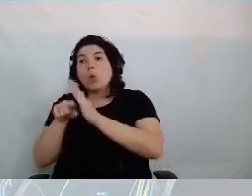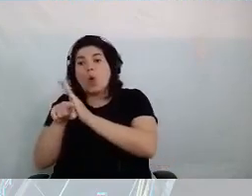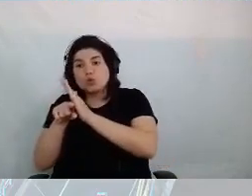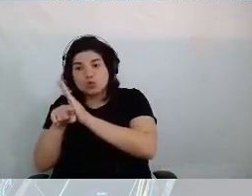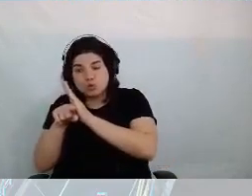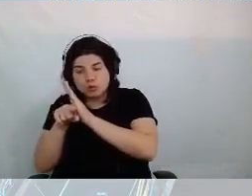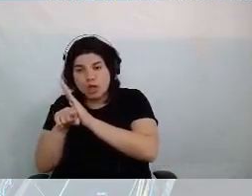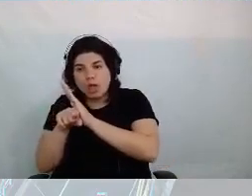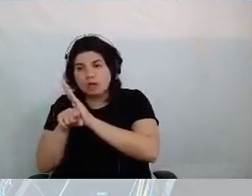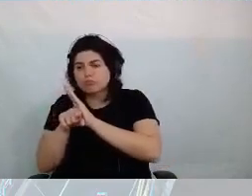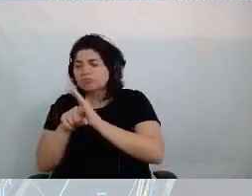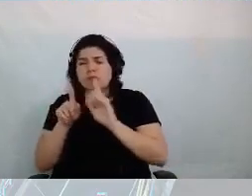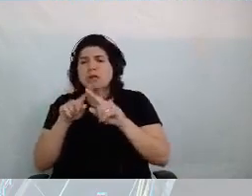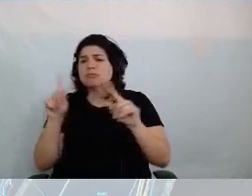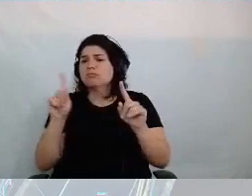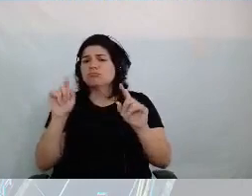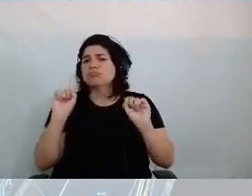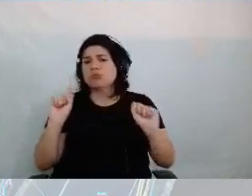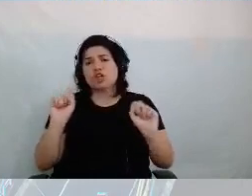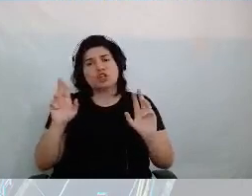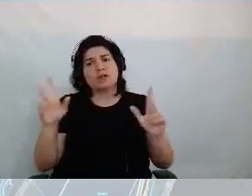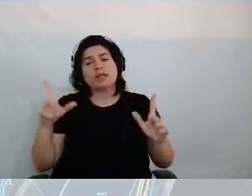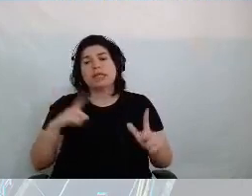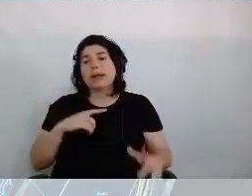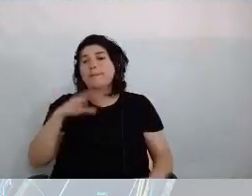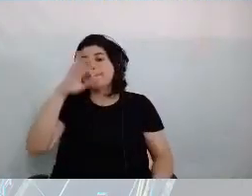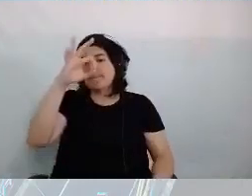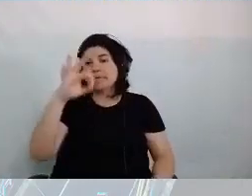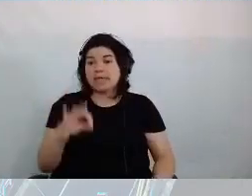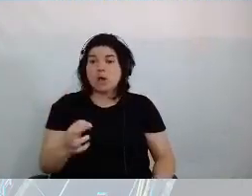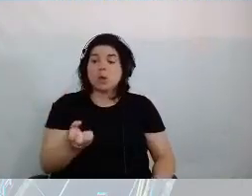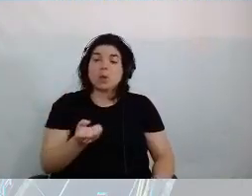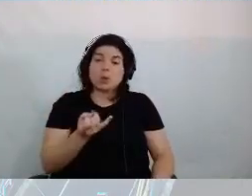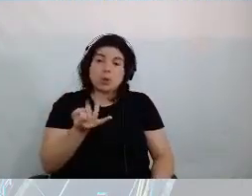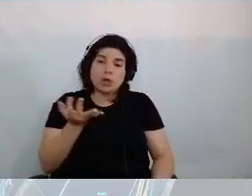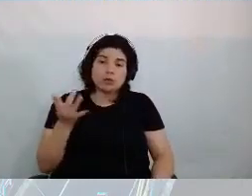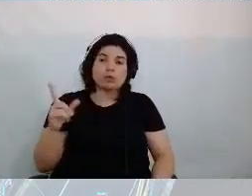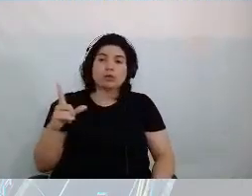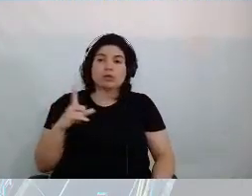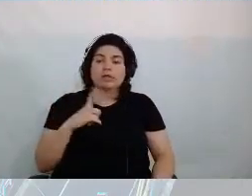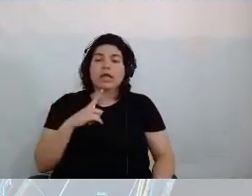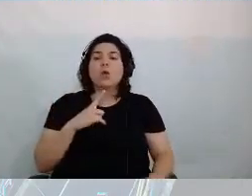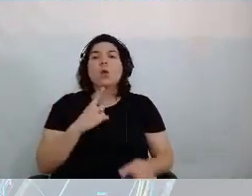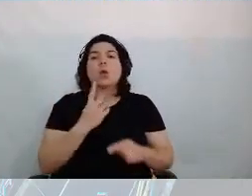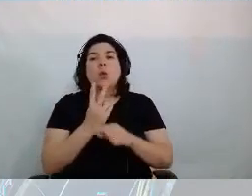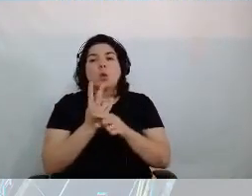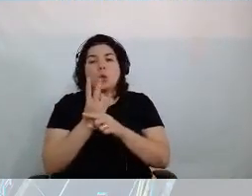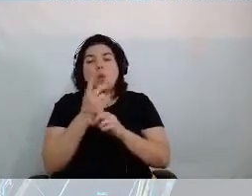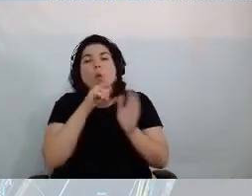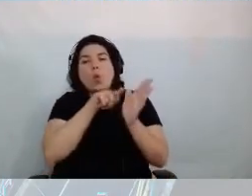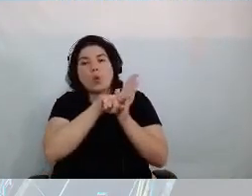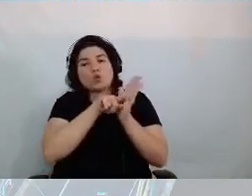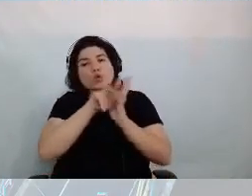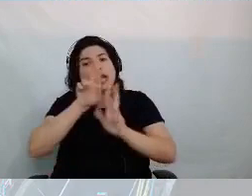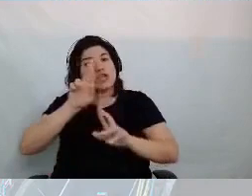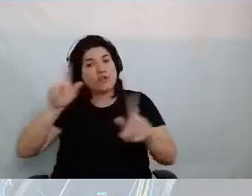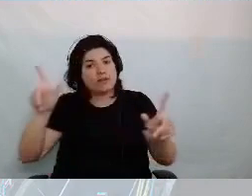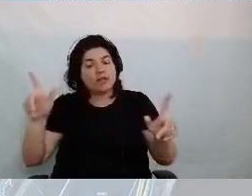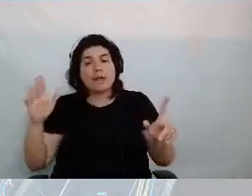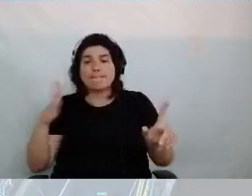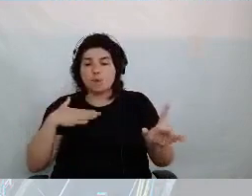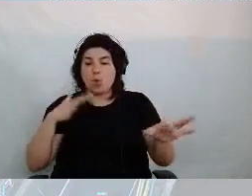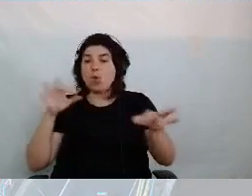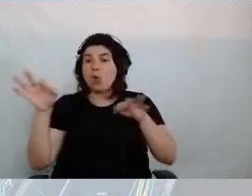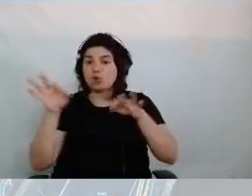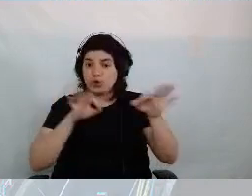não, que eu tenho ali um percentual de inserts, um percentual de consultas diferentes. Pode ser que aqui minha construção